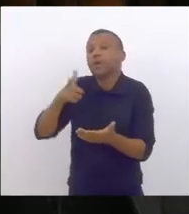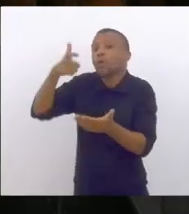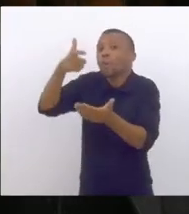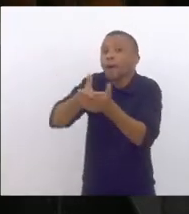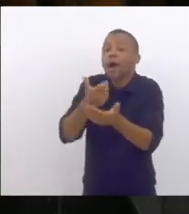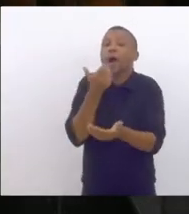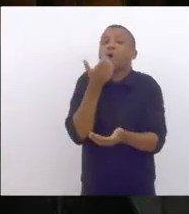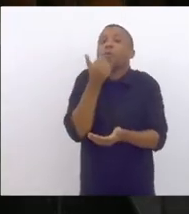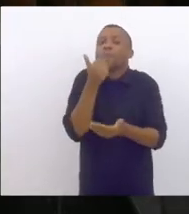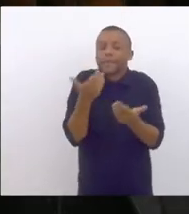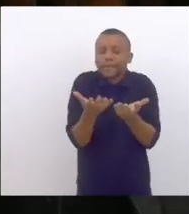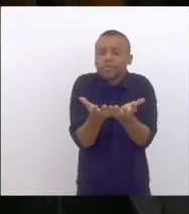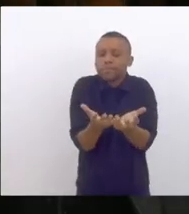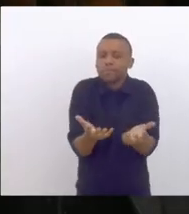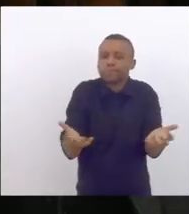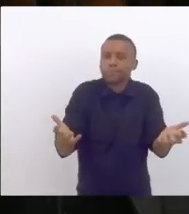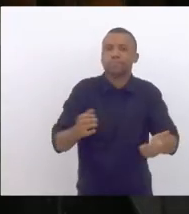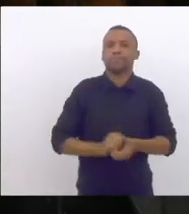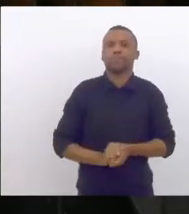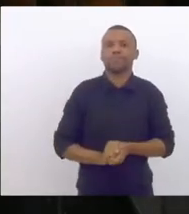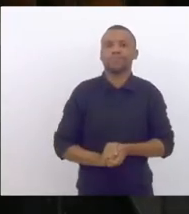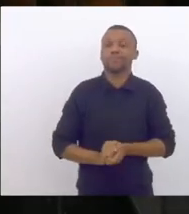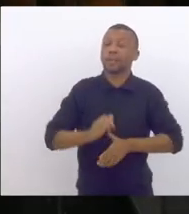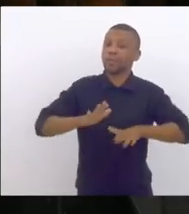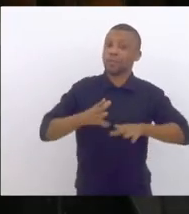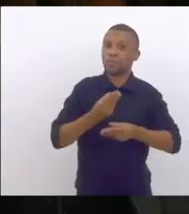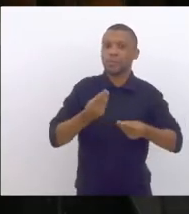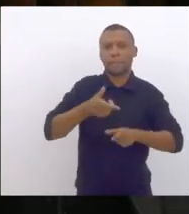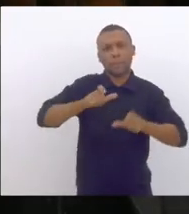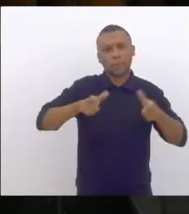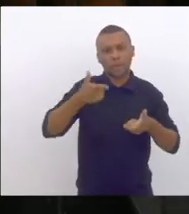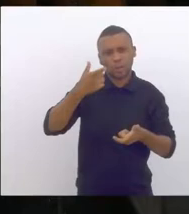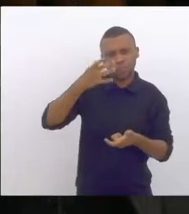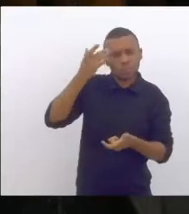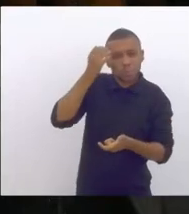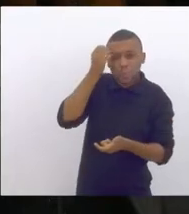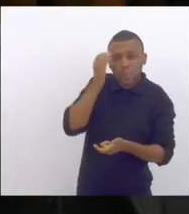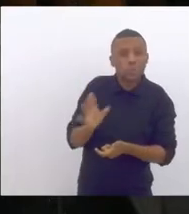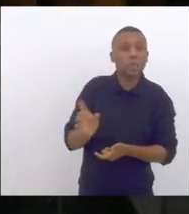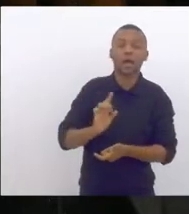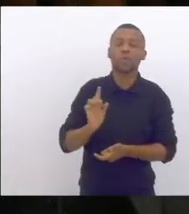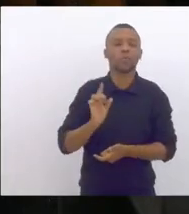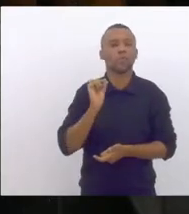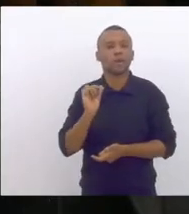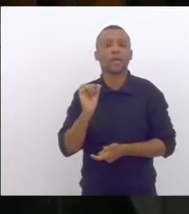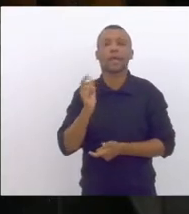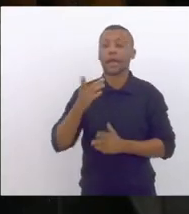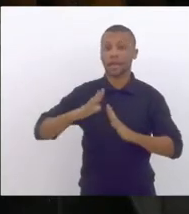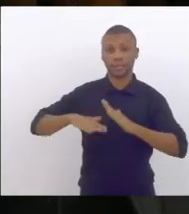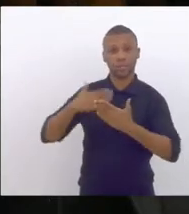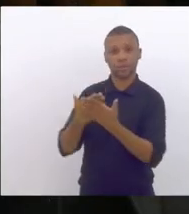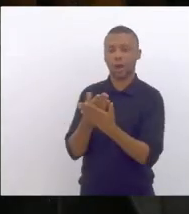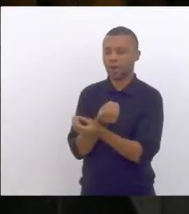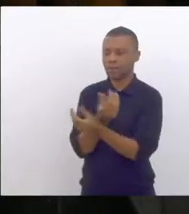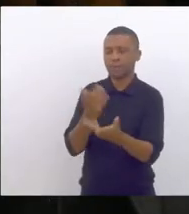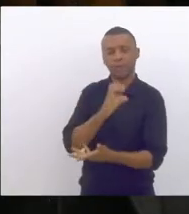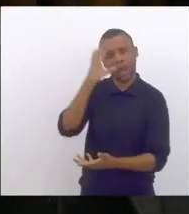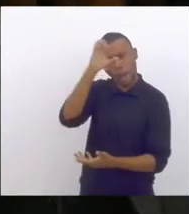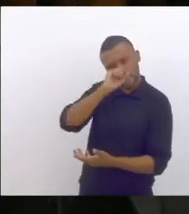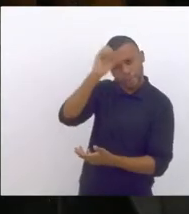o que talvez Muitas pessoas não saibam é que a escola além de oferecer aprendizagem